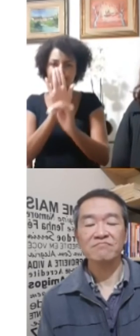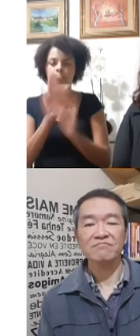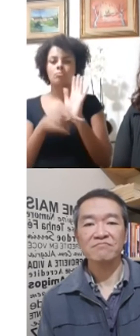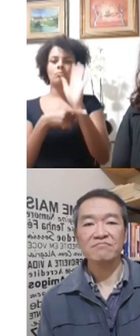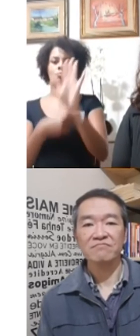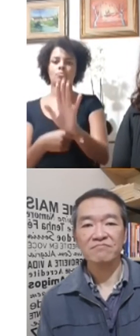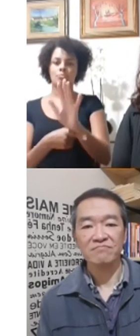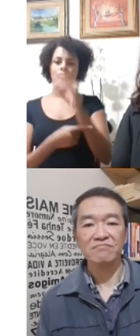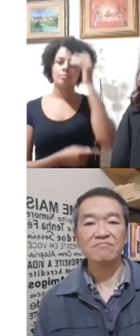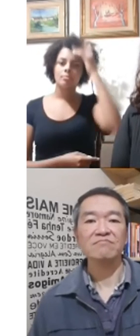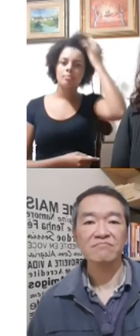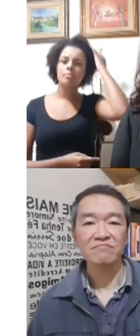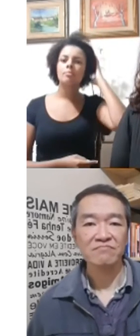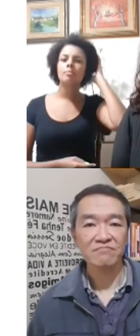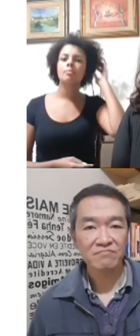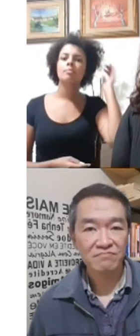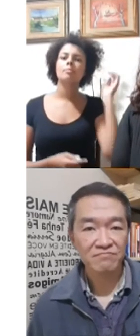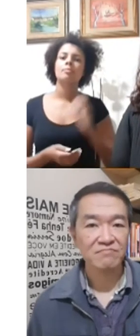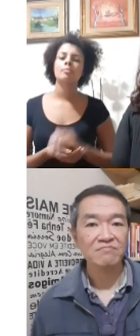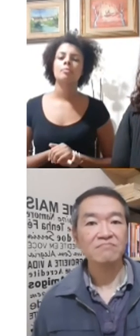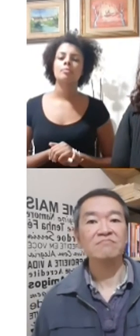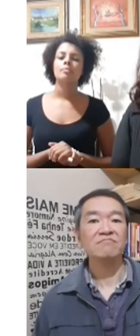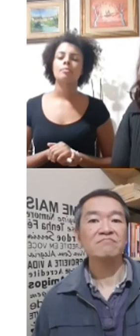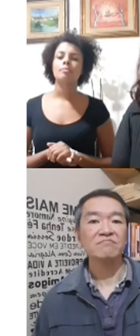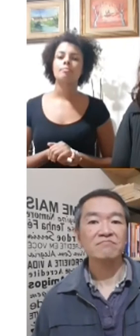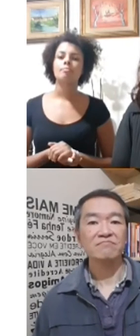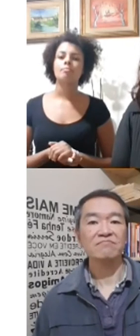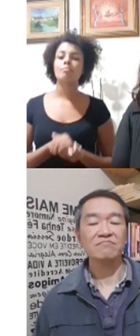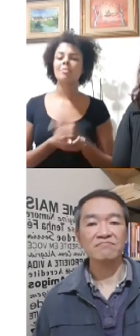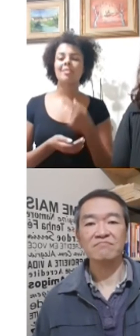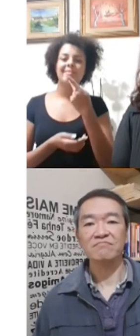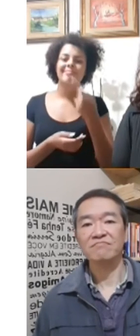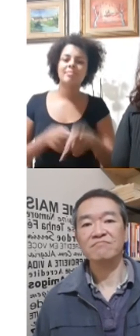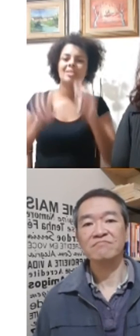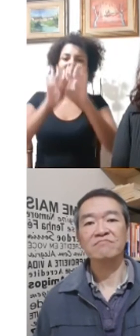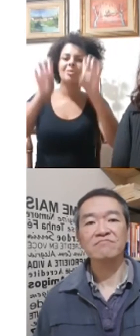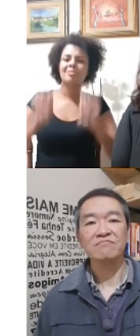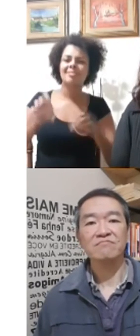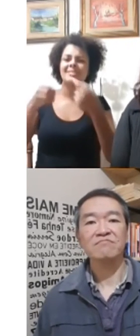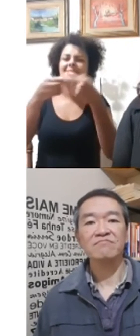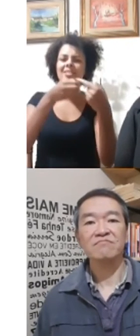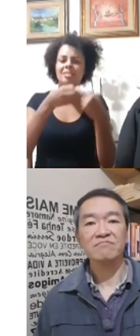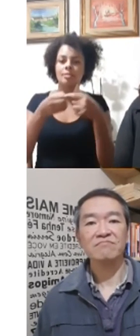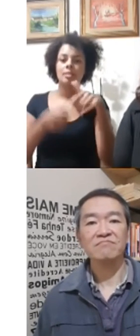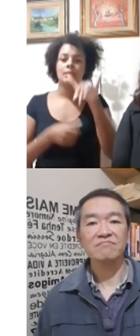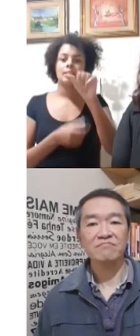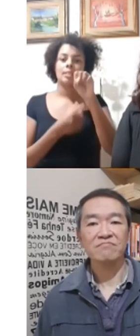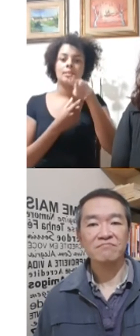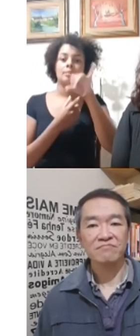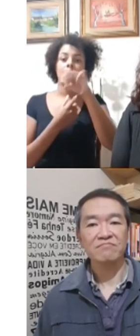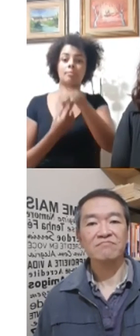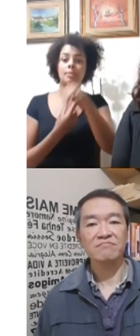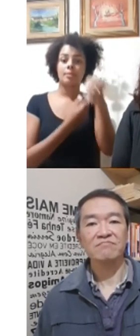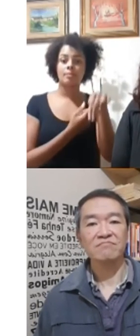melhor para o seu prédio. Fala aqui também da estrutura da cidade, né? Algumas pessoas, a Yasmin Moreira, a diretora